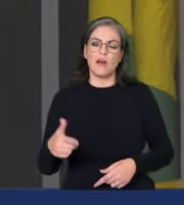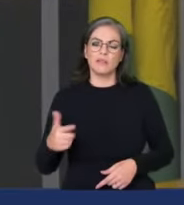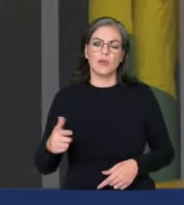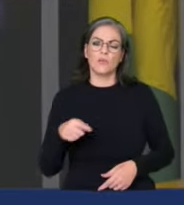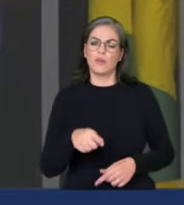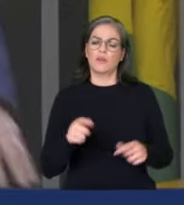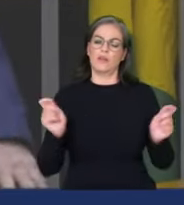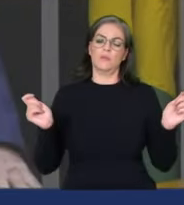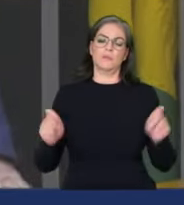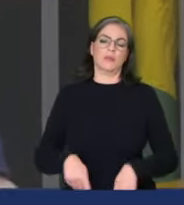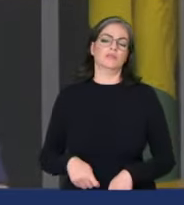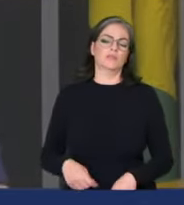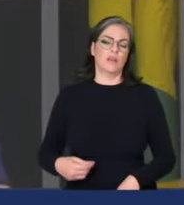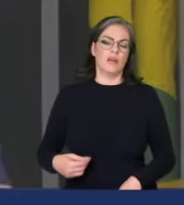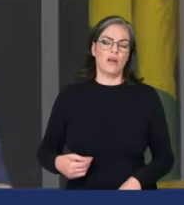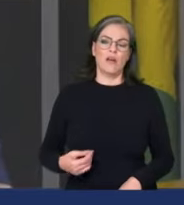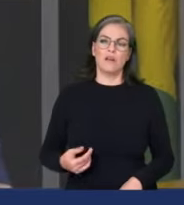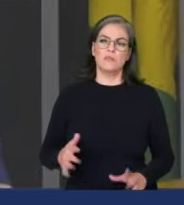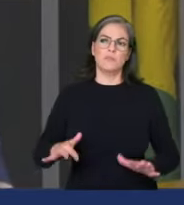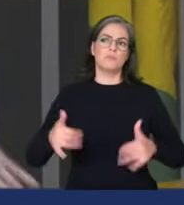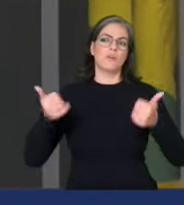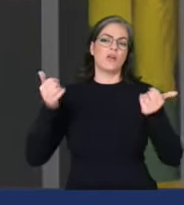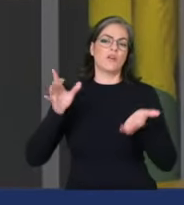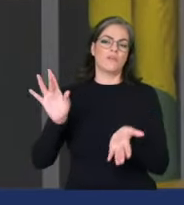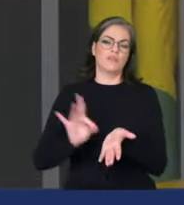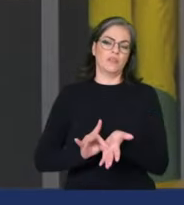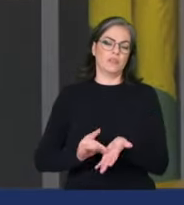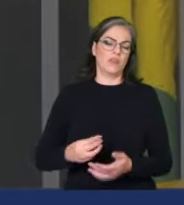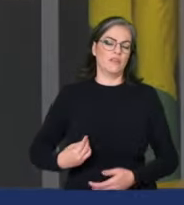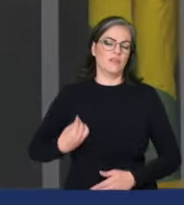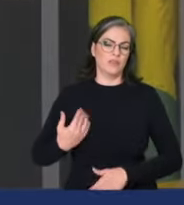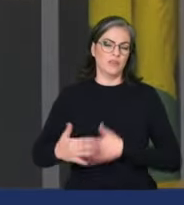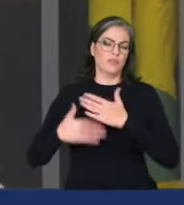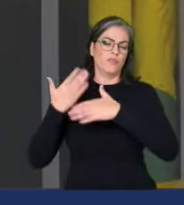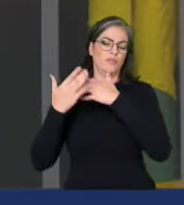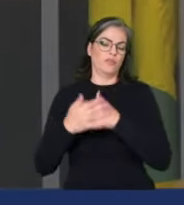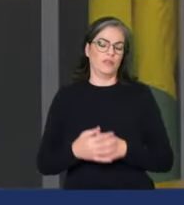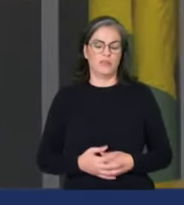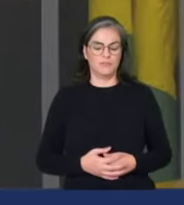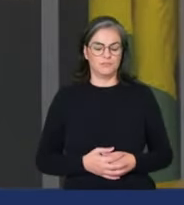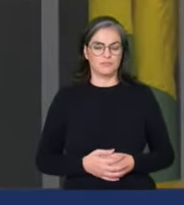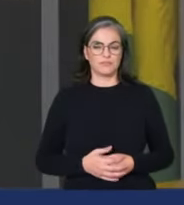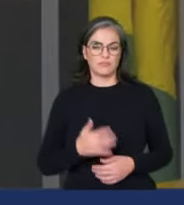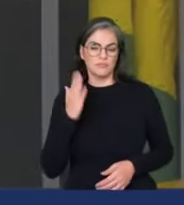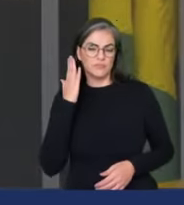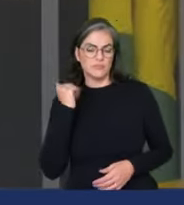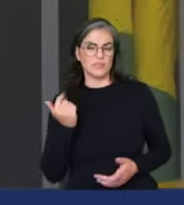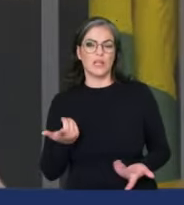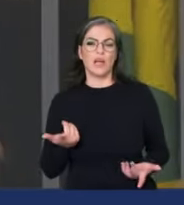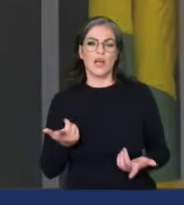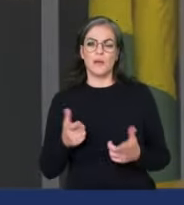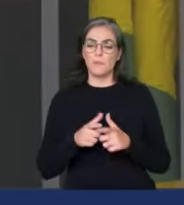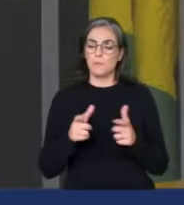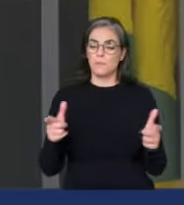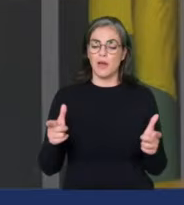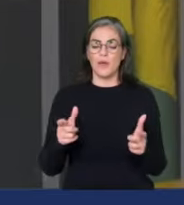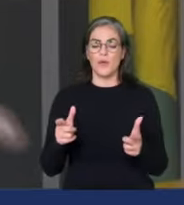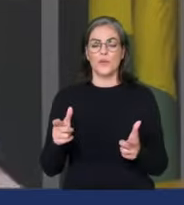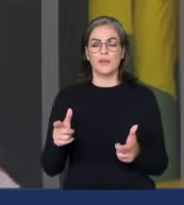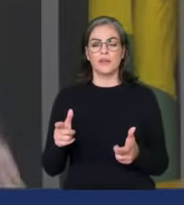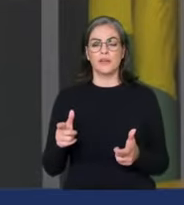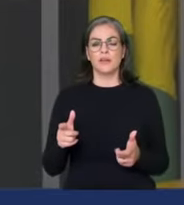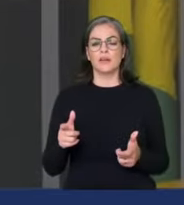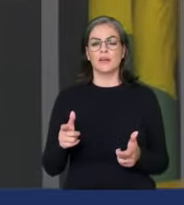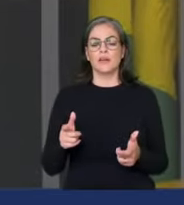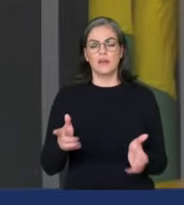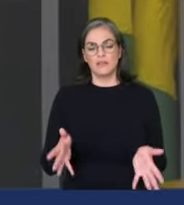dar condição àqueles se desenvolverem, até porque de um lado você estimula a pejotização, estimula o simples, estimula o